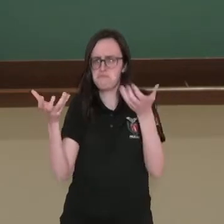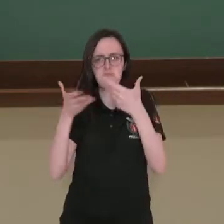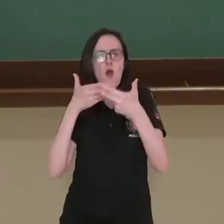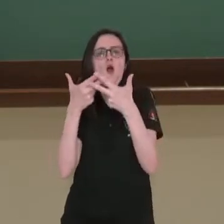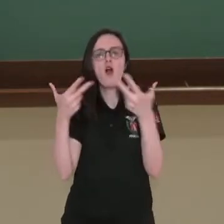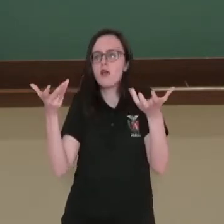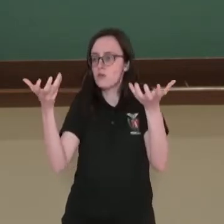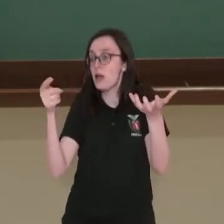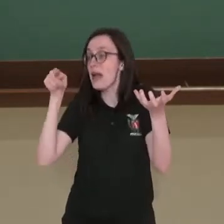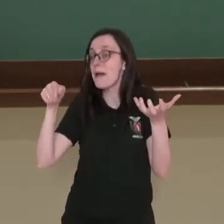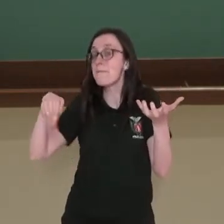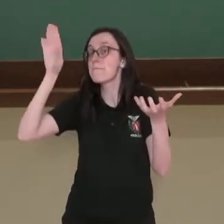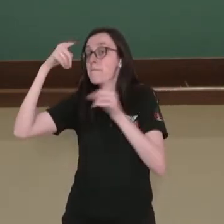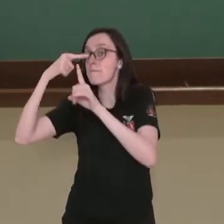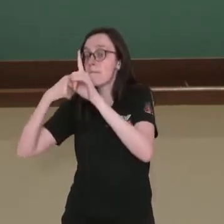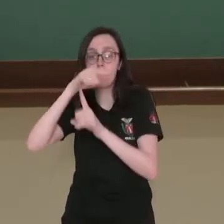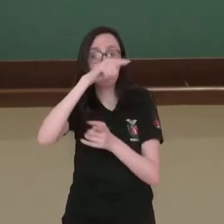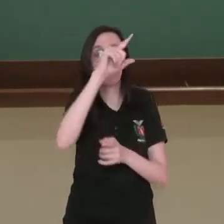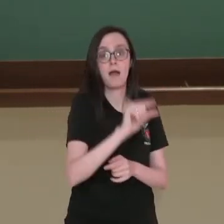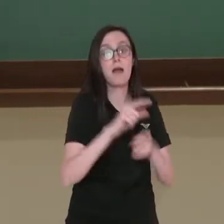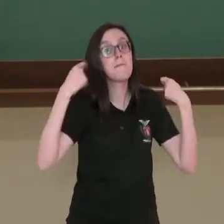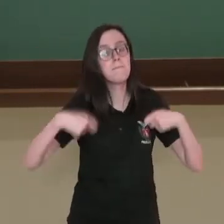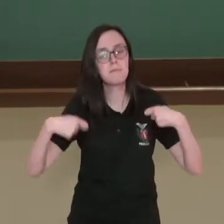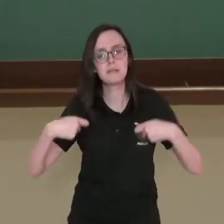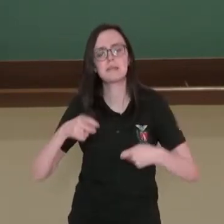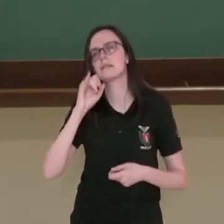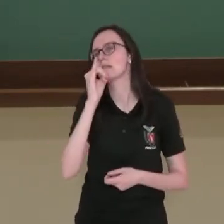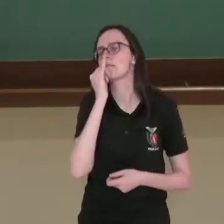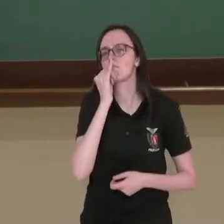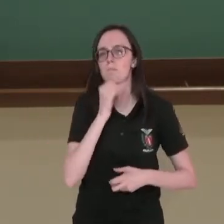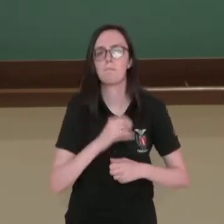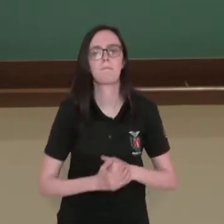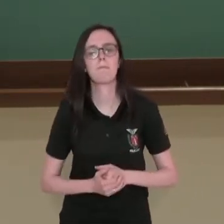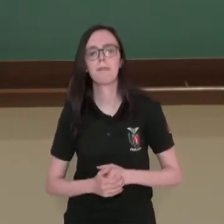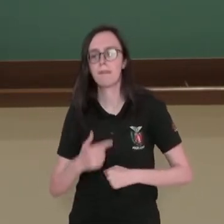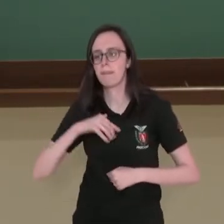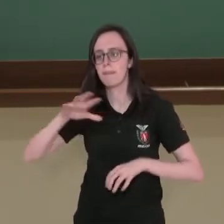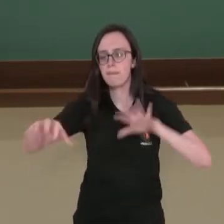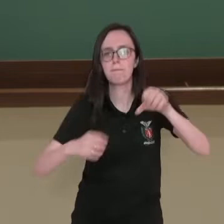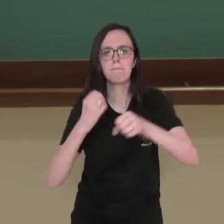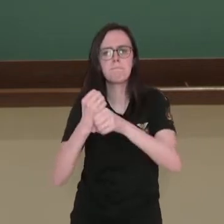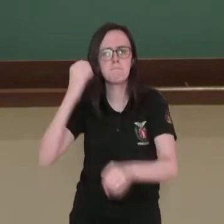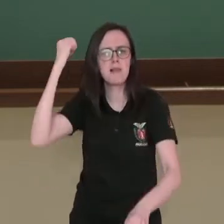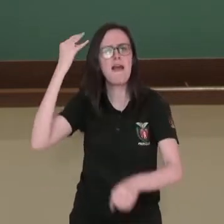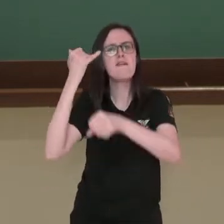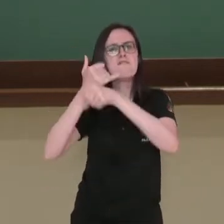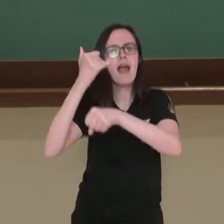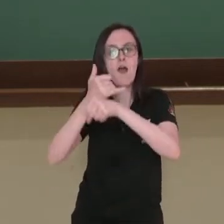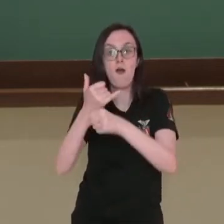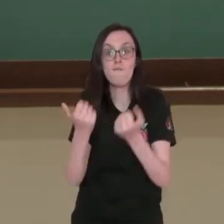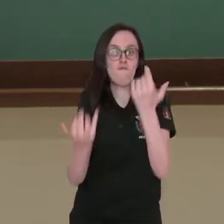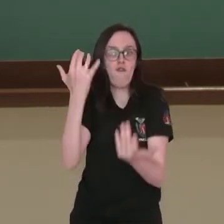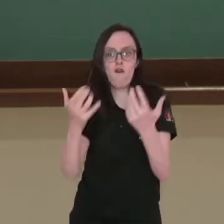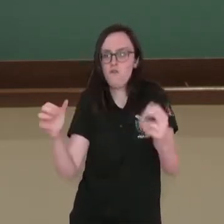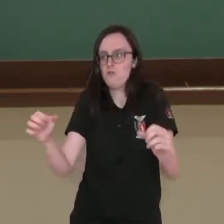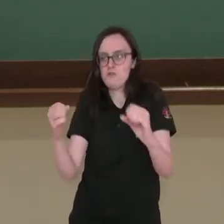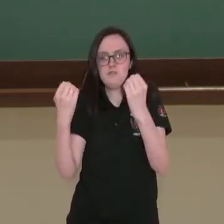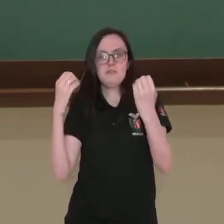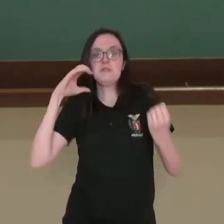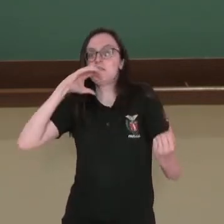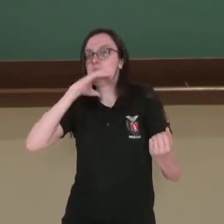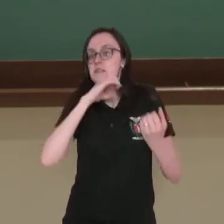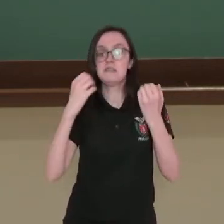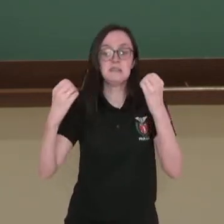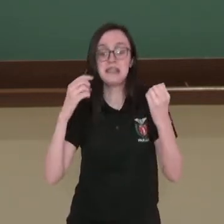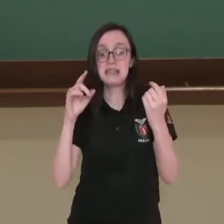uso esse exemplo que funciona bastante. Se eu pegar duas barras de ferro em chama, se elas